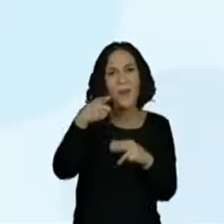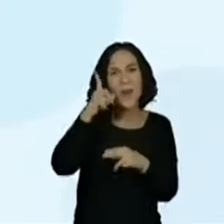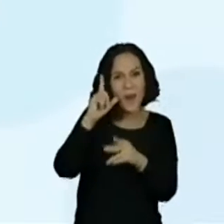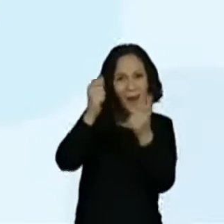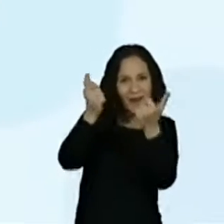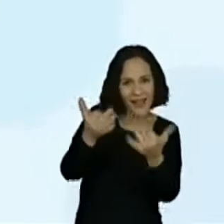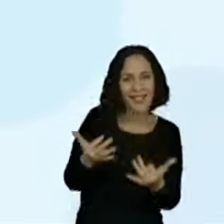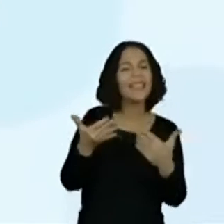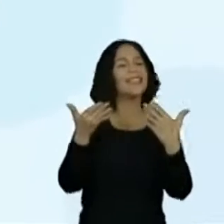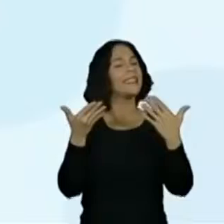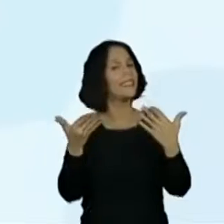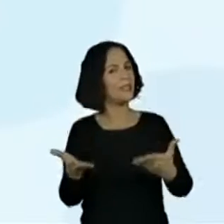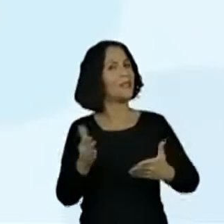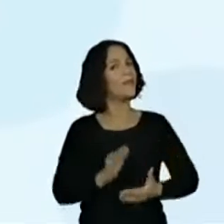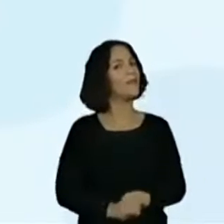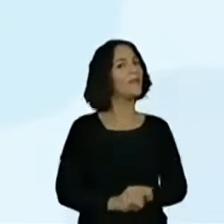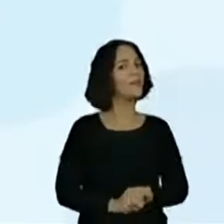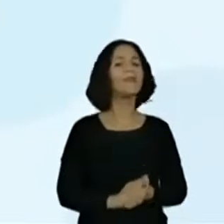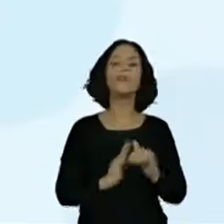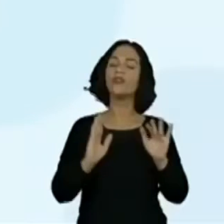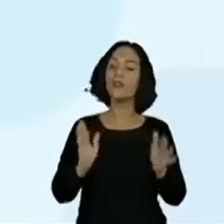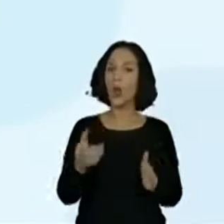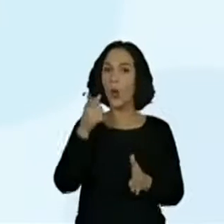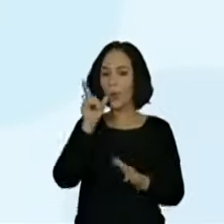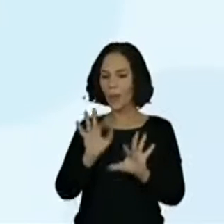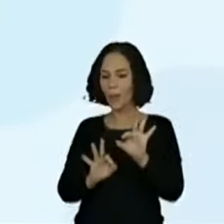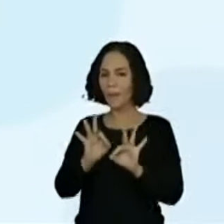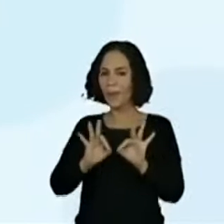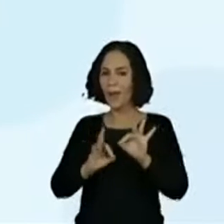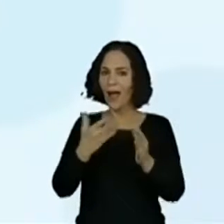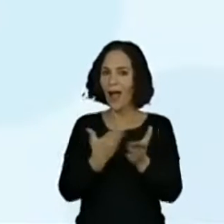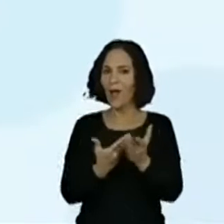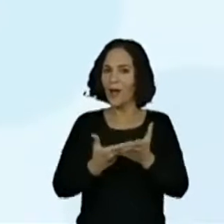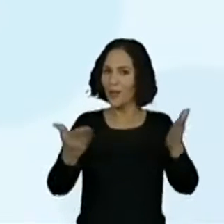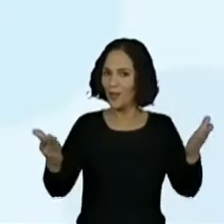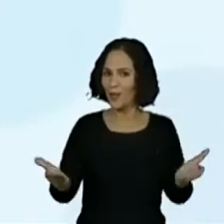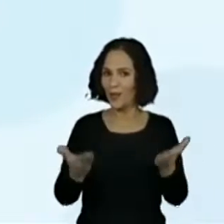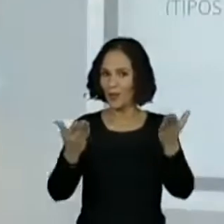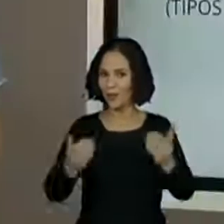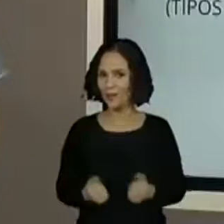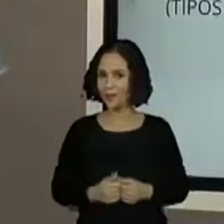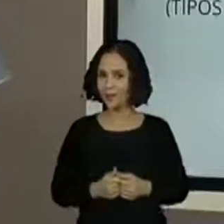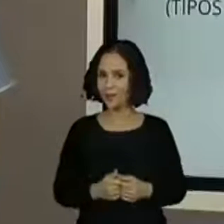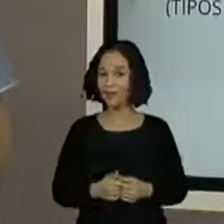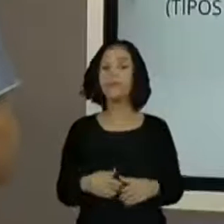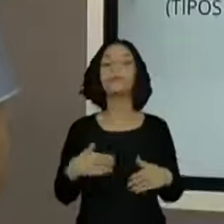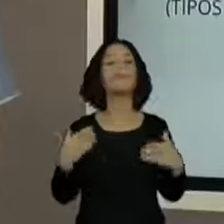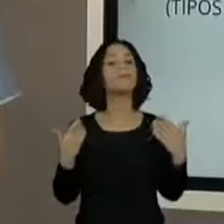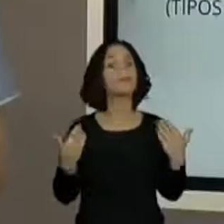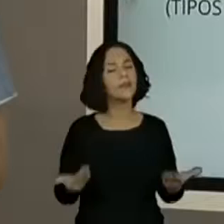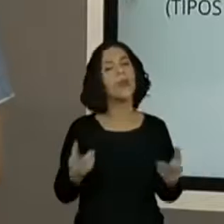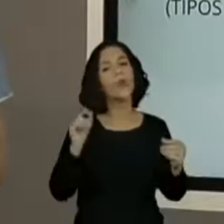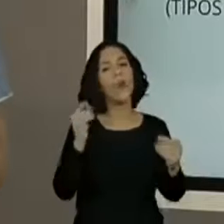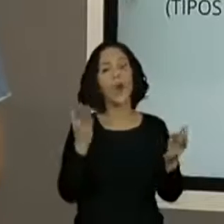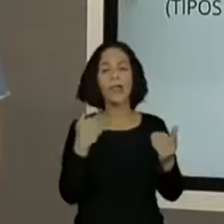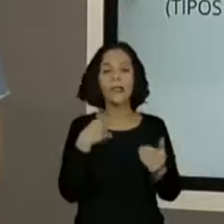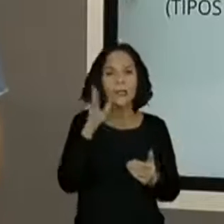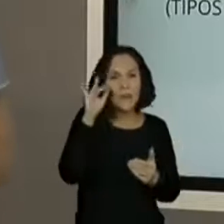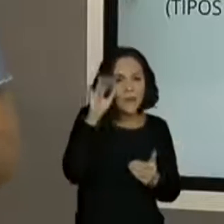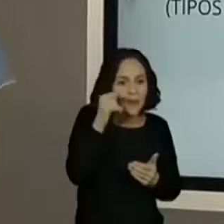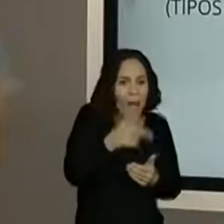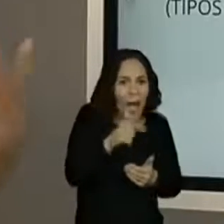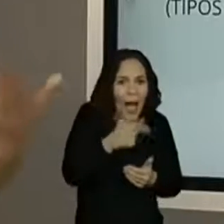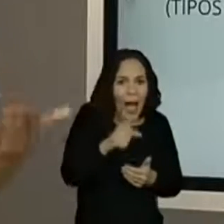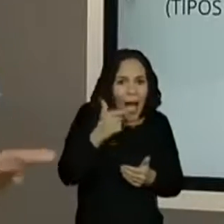isso, né? Sim. Viu que a aula de ontem foi uma preparação para a de hoje? Então, a gente vai mergulhar nesse